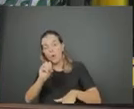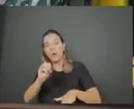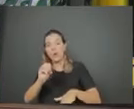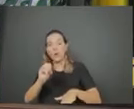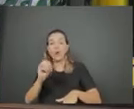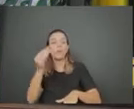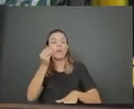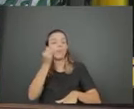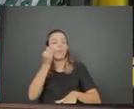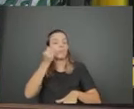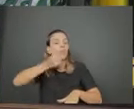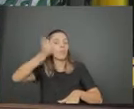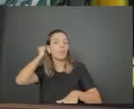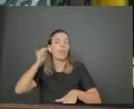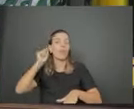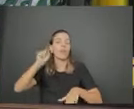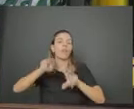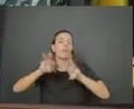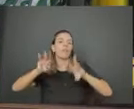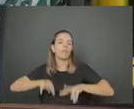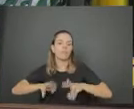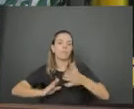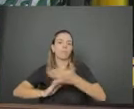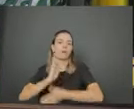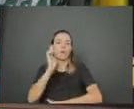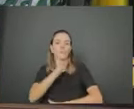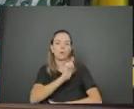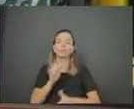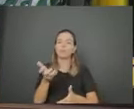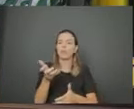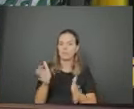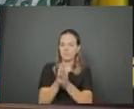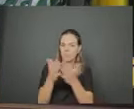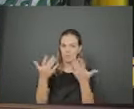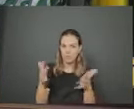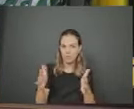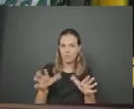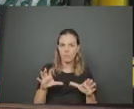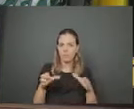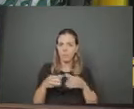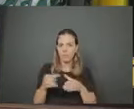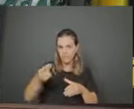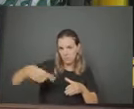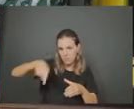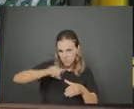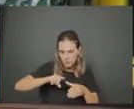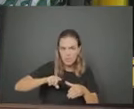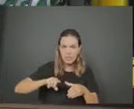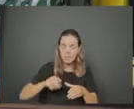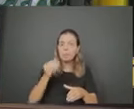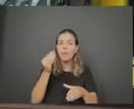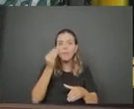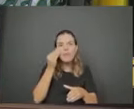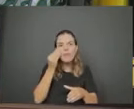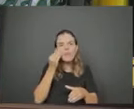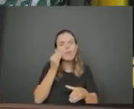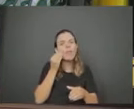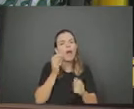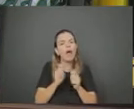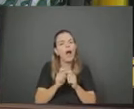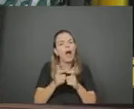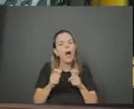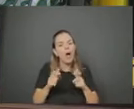já de pronto dar os parabéns pela briga que a polícia teve, briga no bom sentido, mas de ampliar o número de vagas,